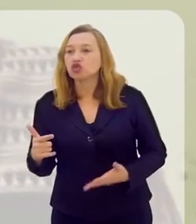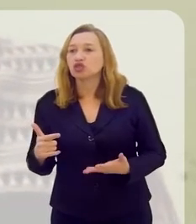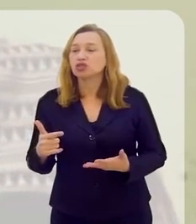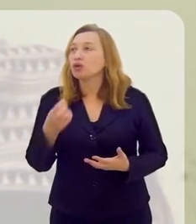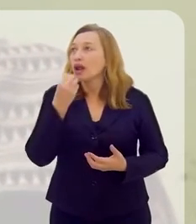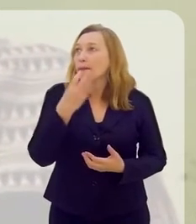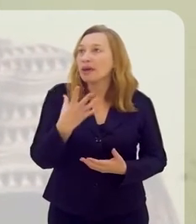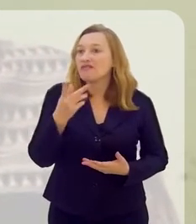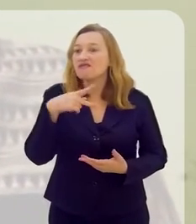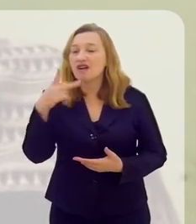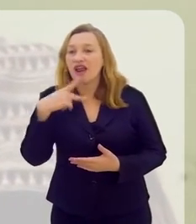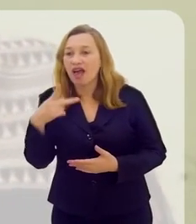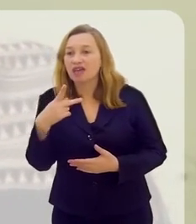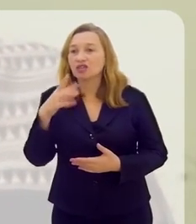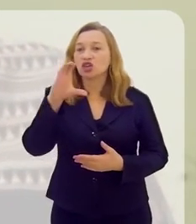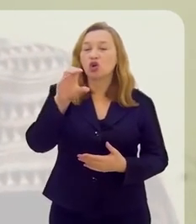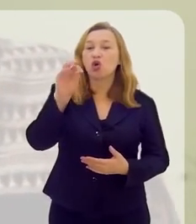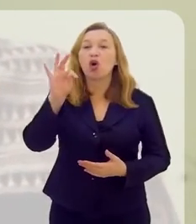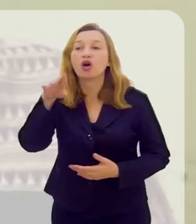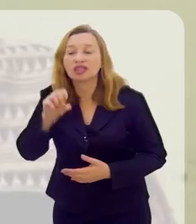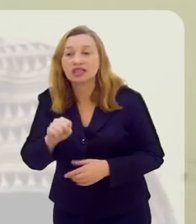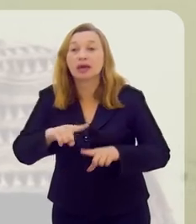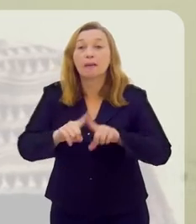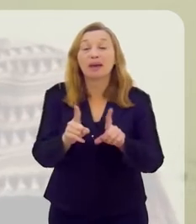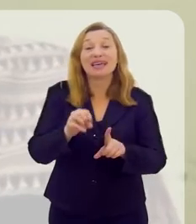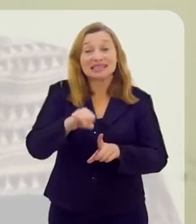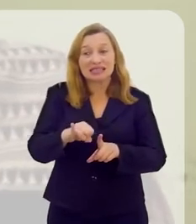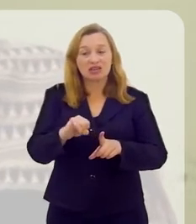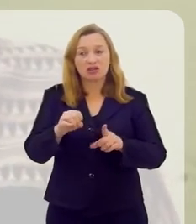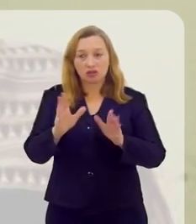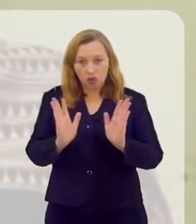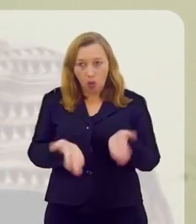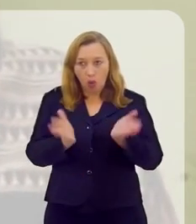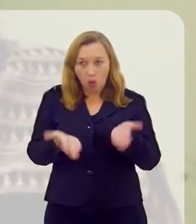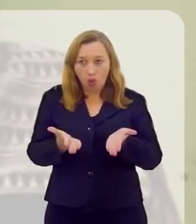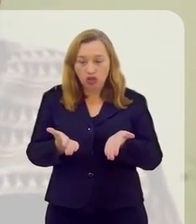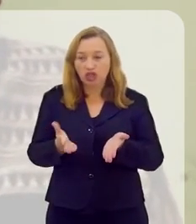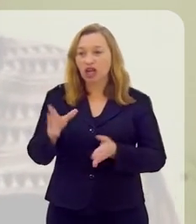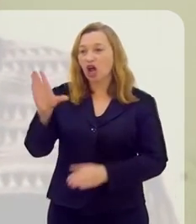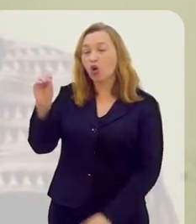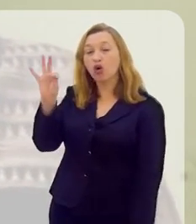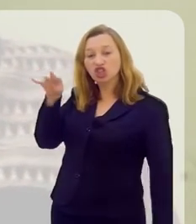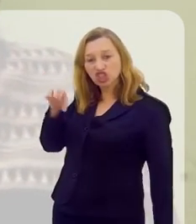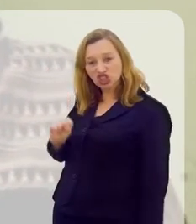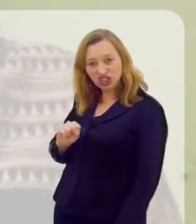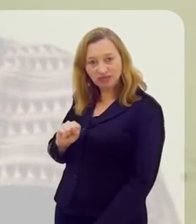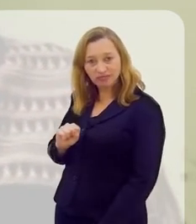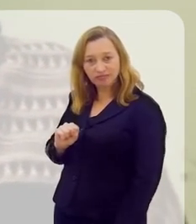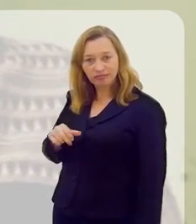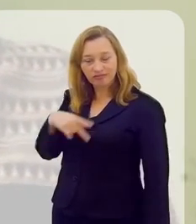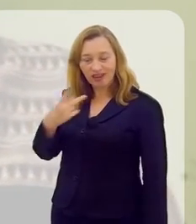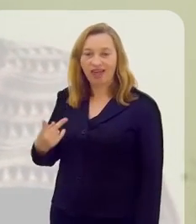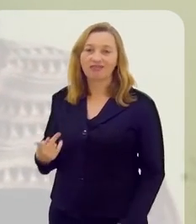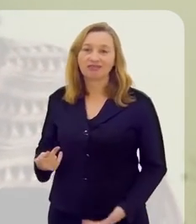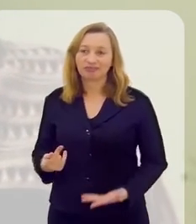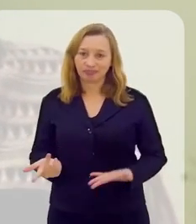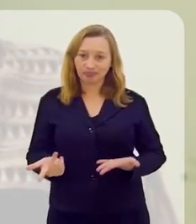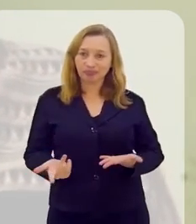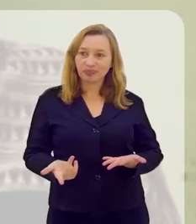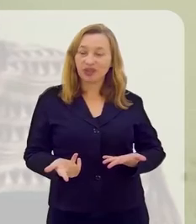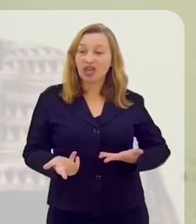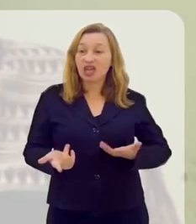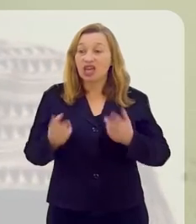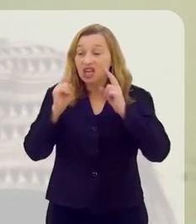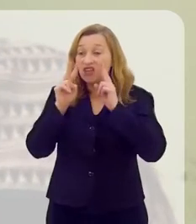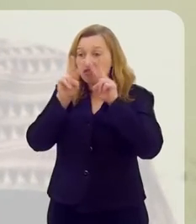não era bem falado ainda cotas, né? Mas se fosse hoje, era aquela cotista, sabe? É que é uma forma,